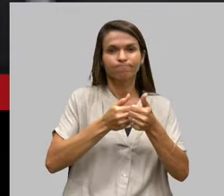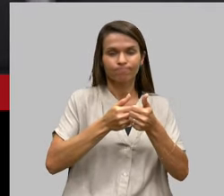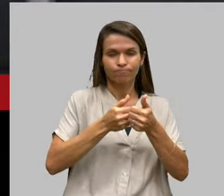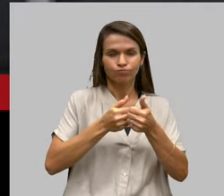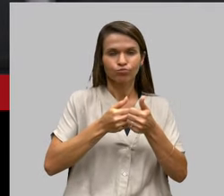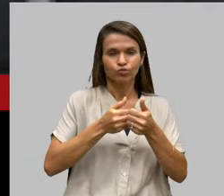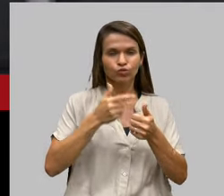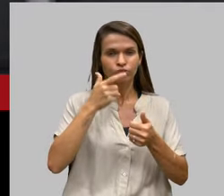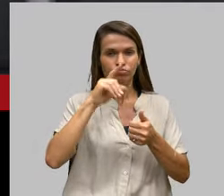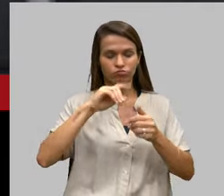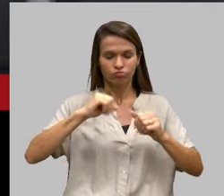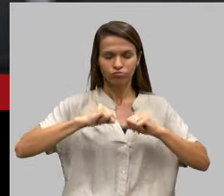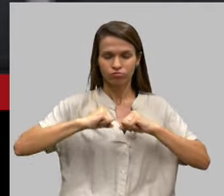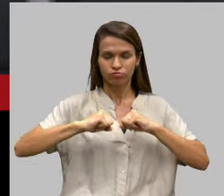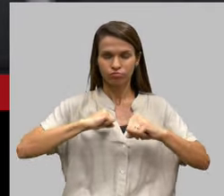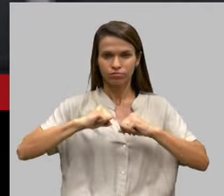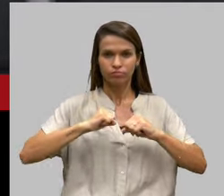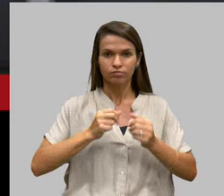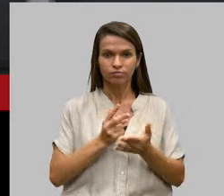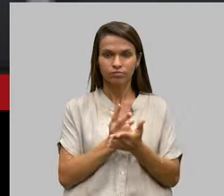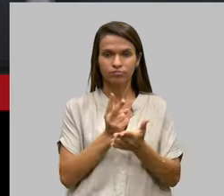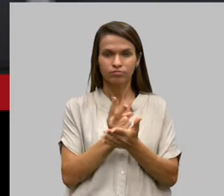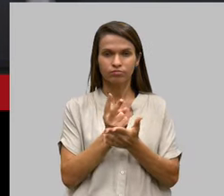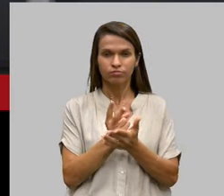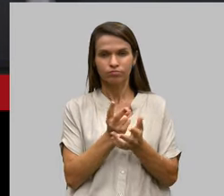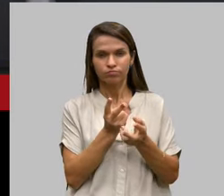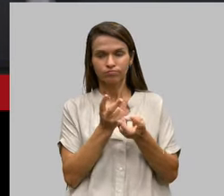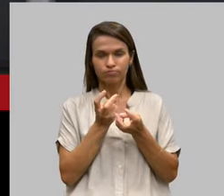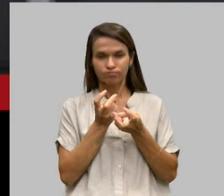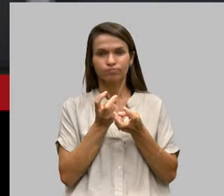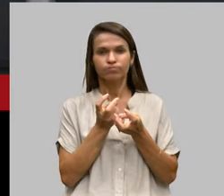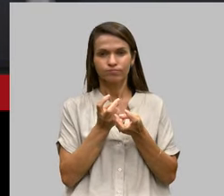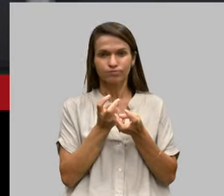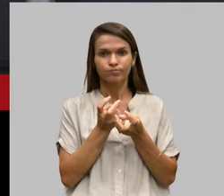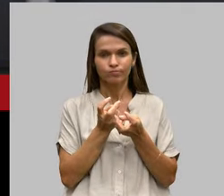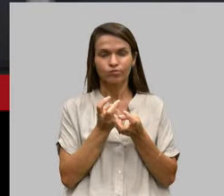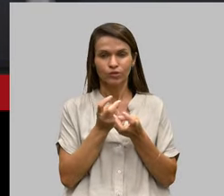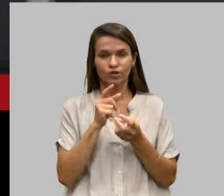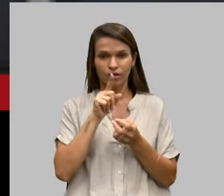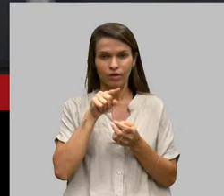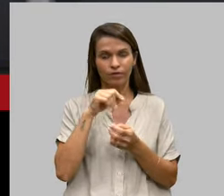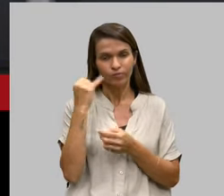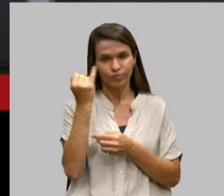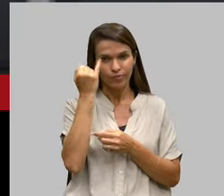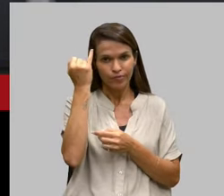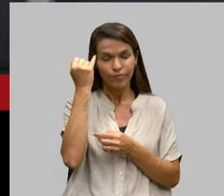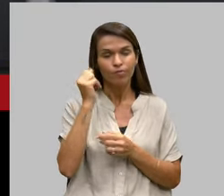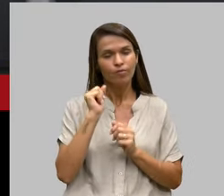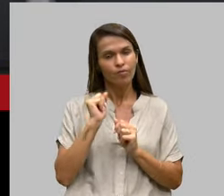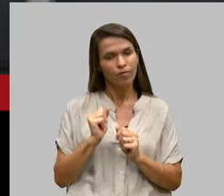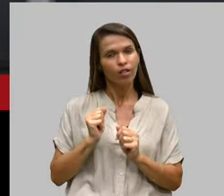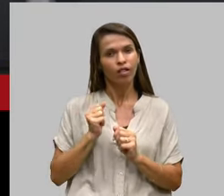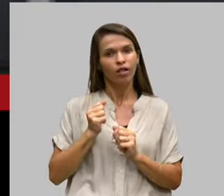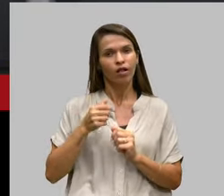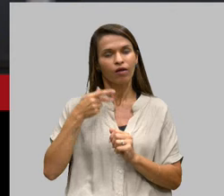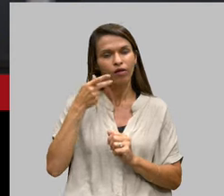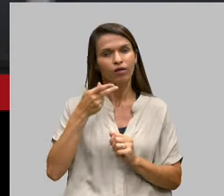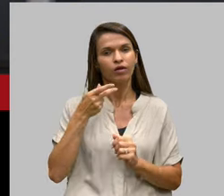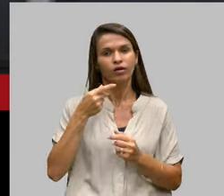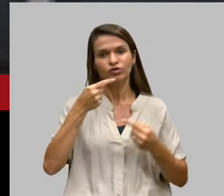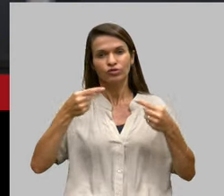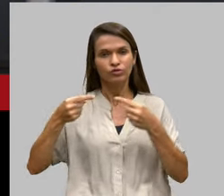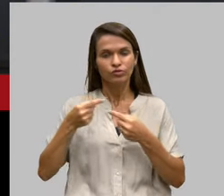sempre constante e sanguíneo da Previdência O que é importante a então poder falar poder discutir os temas poder